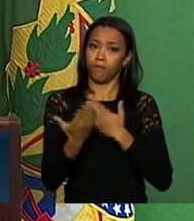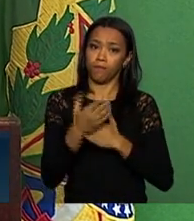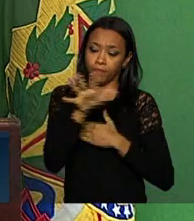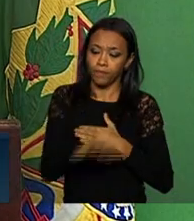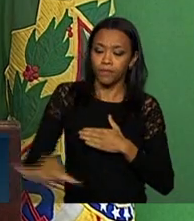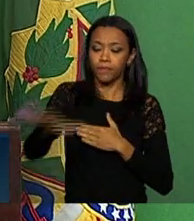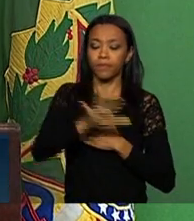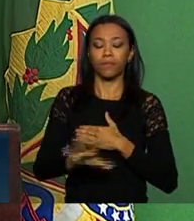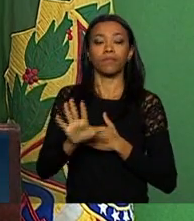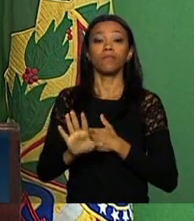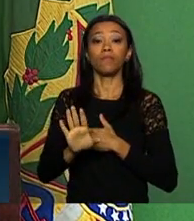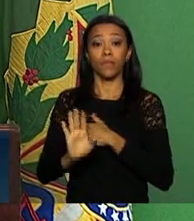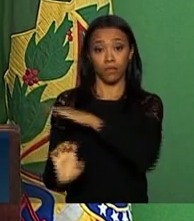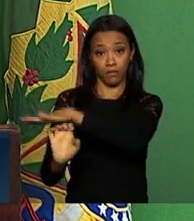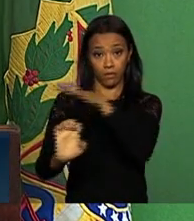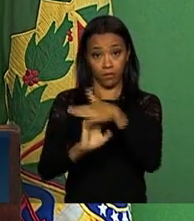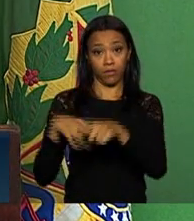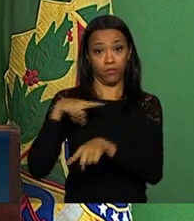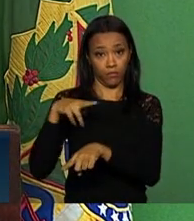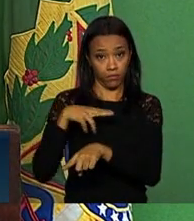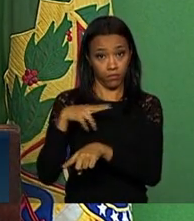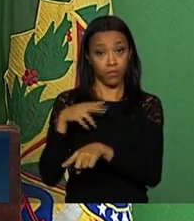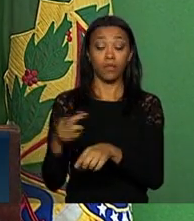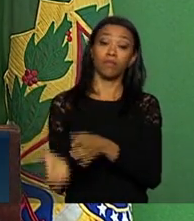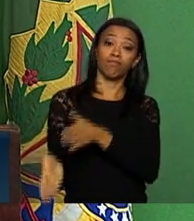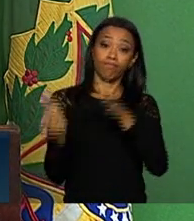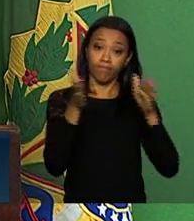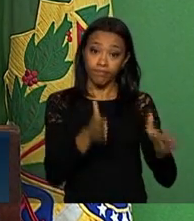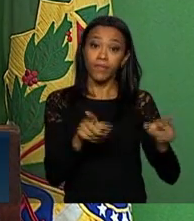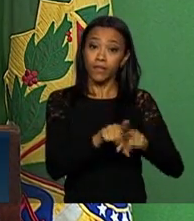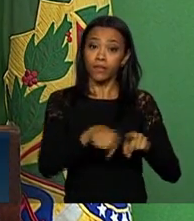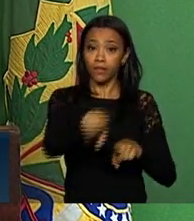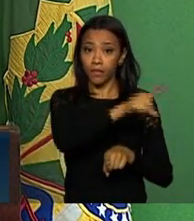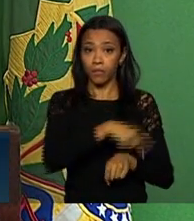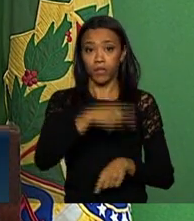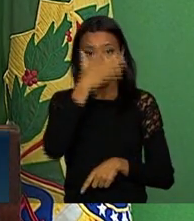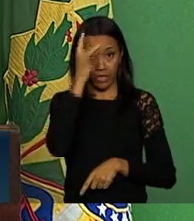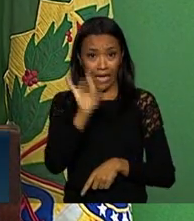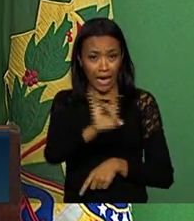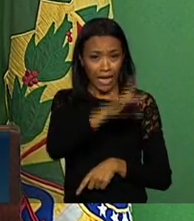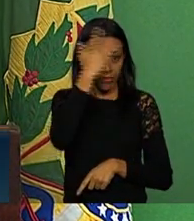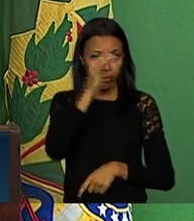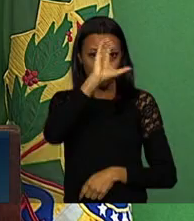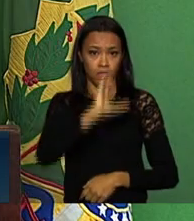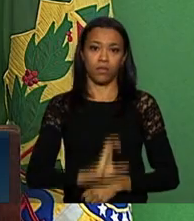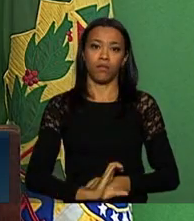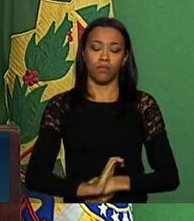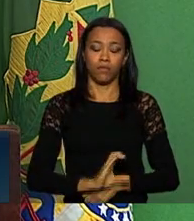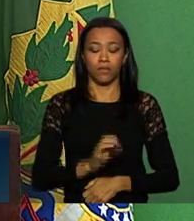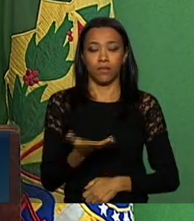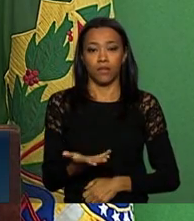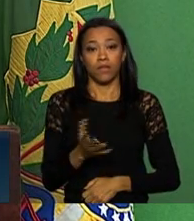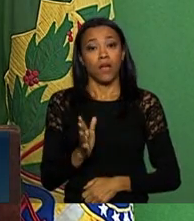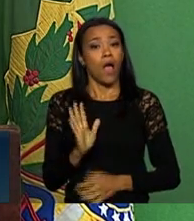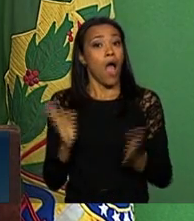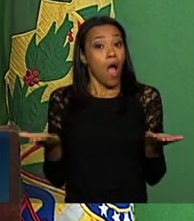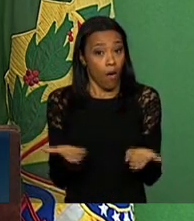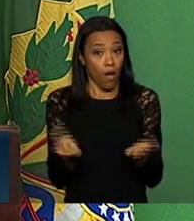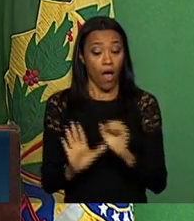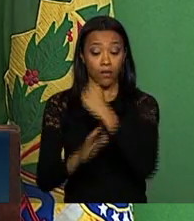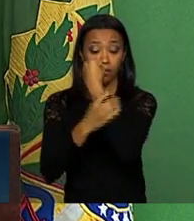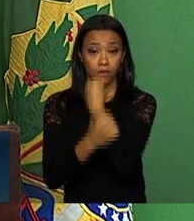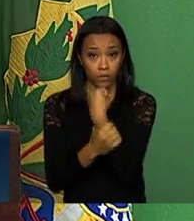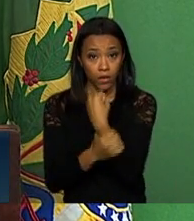privado e também dos cidadãos e das cidadãs já a garantia de igualdade